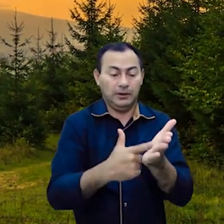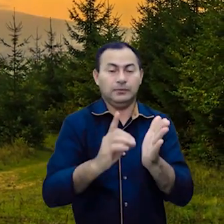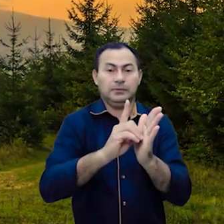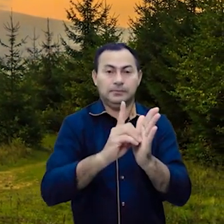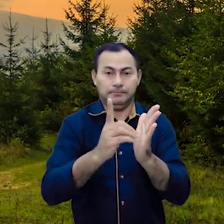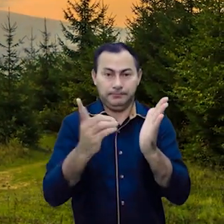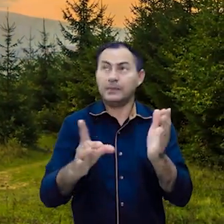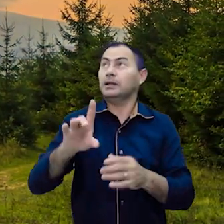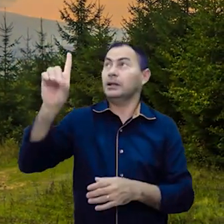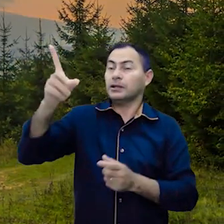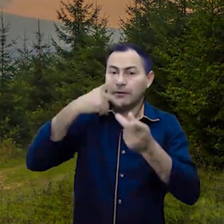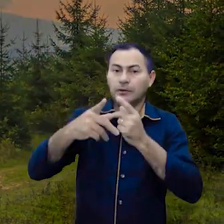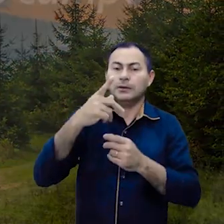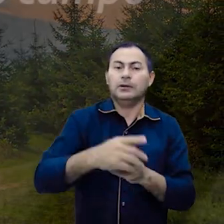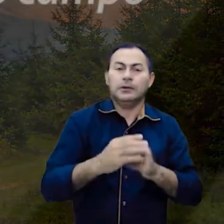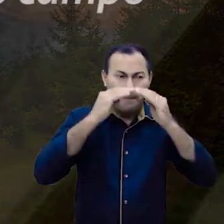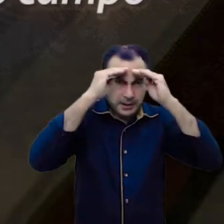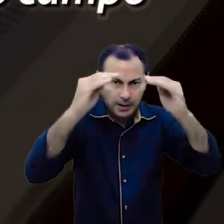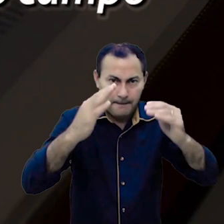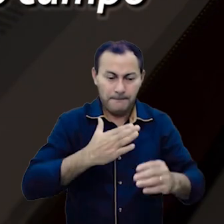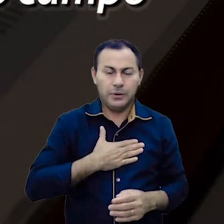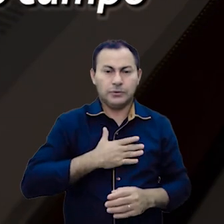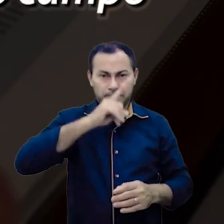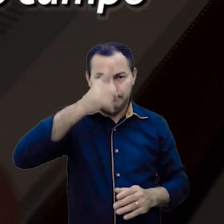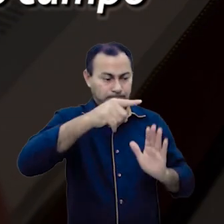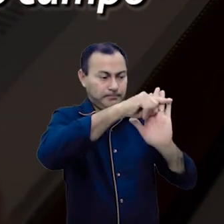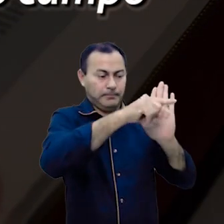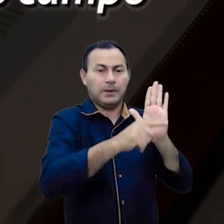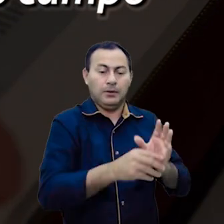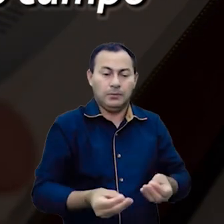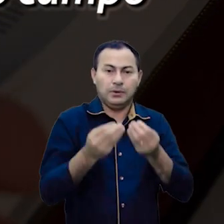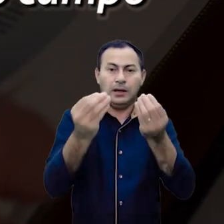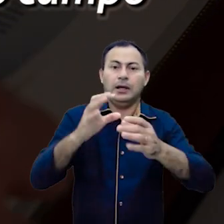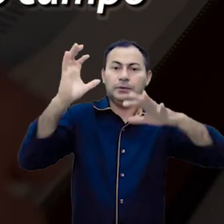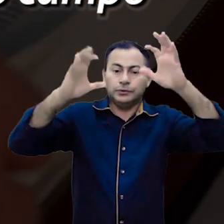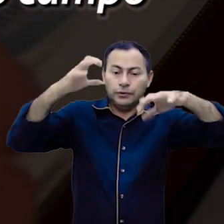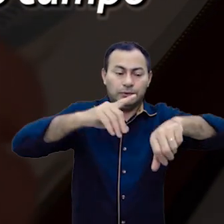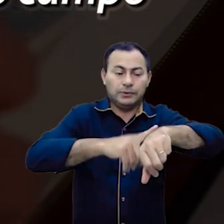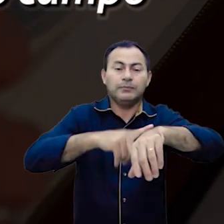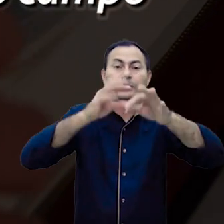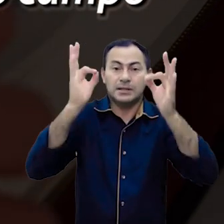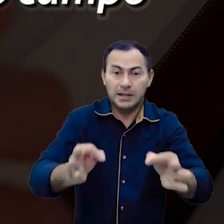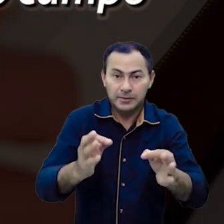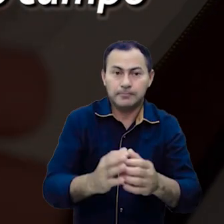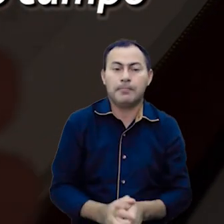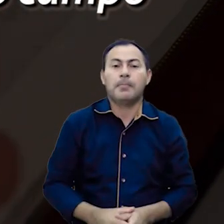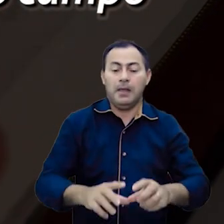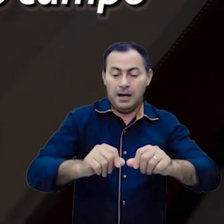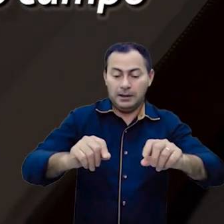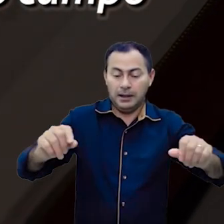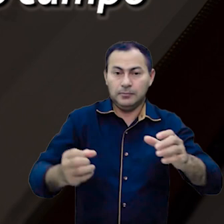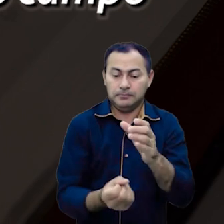de Deuteronômio Deus diz se obedecerdes os meus mandamentos Eu vos darei chuva no tempo certo